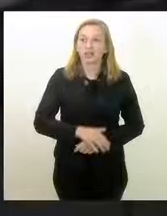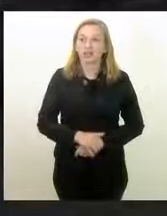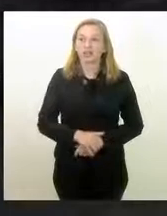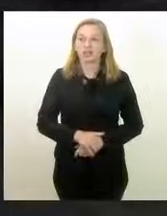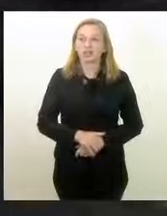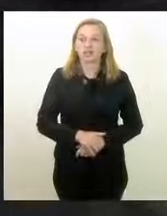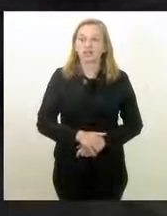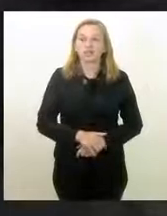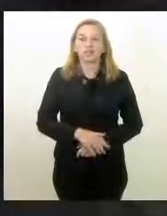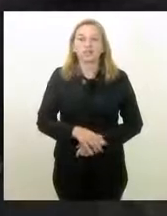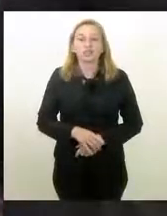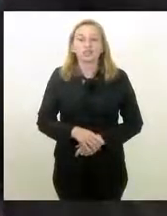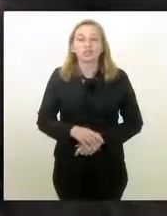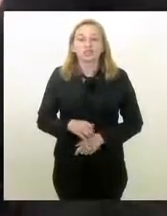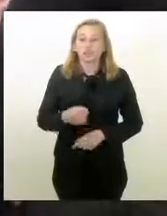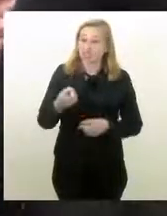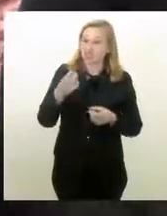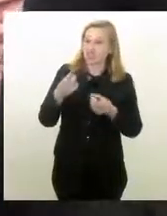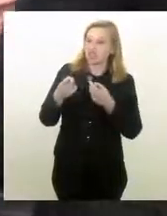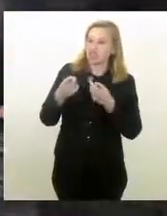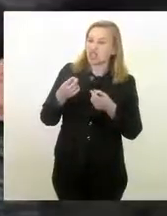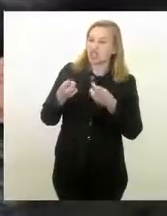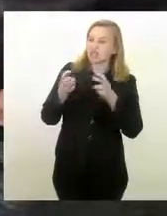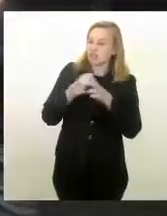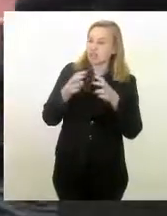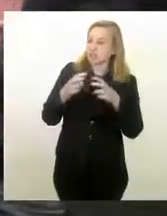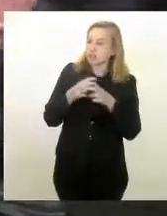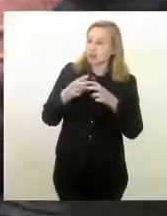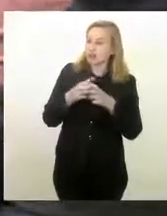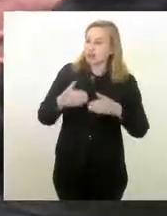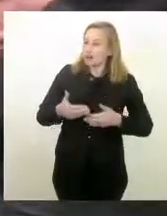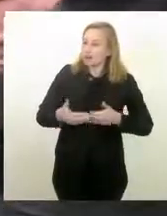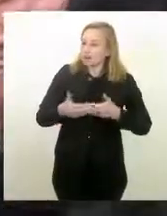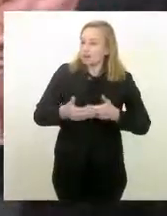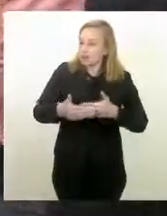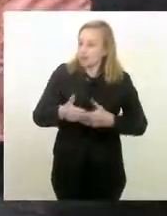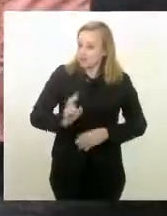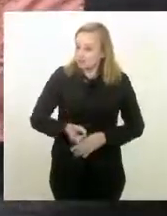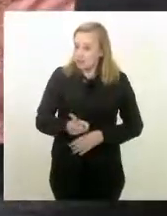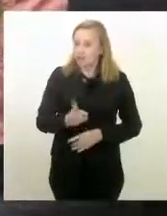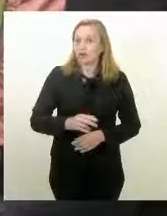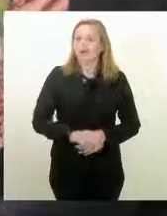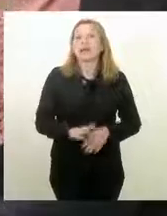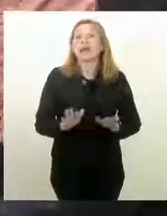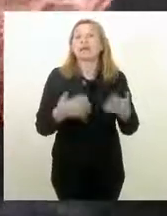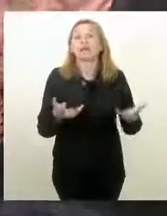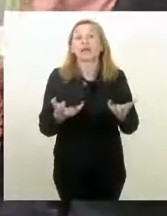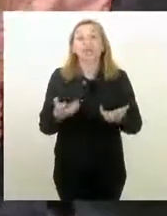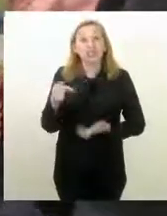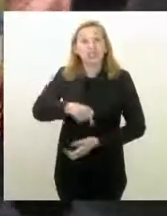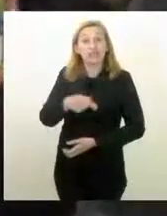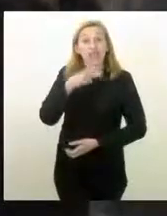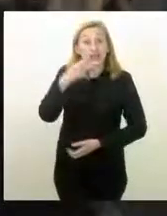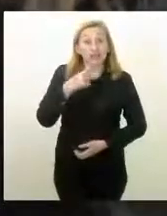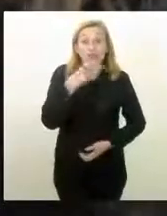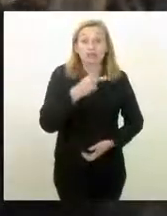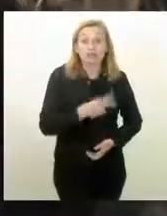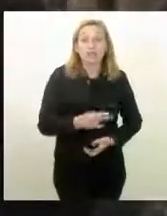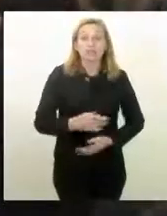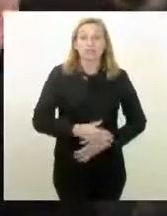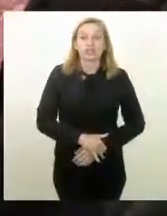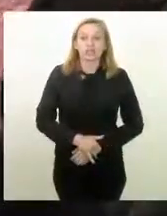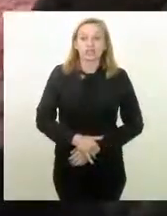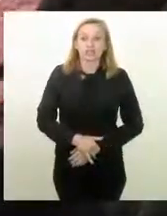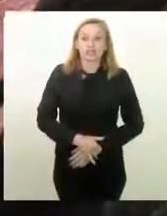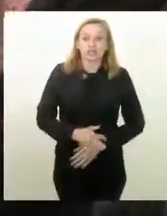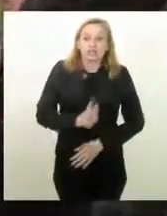que diariamente a gente briga para a coisa andar, briga para a coisa funcionar. Então, quero aqui dizer,